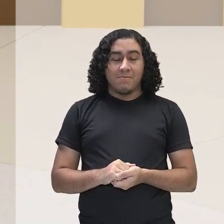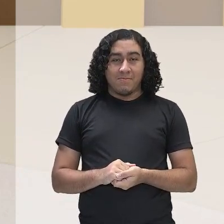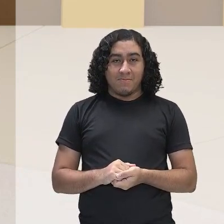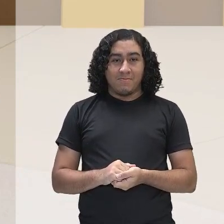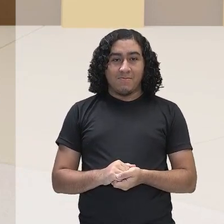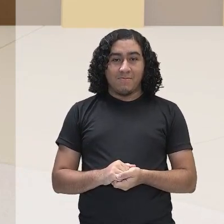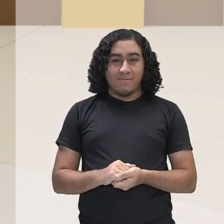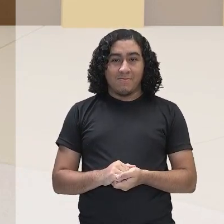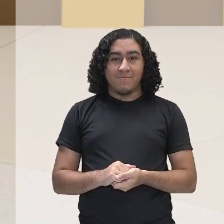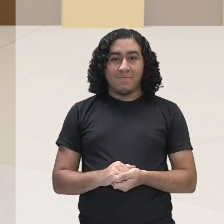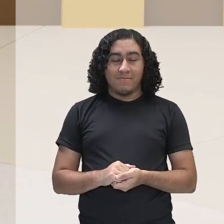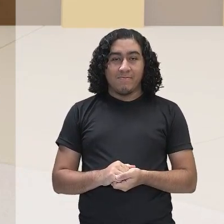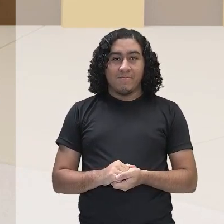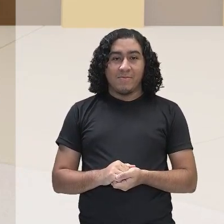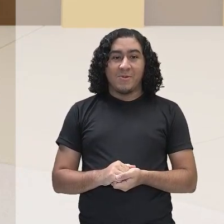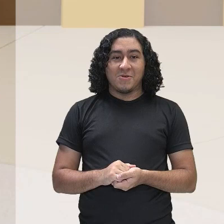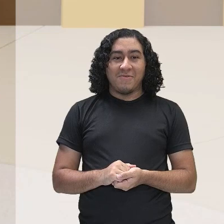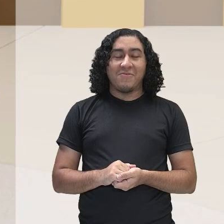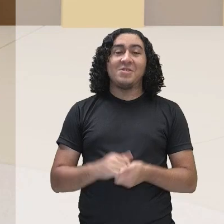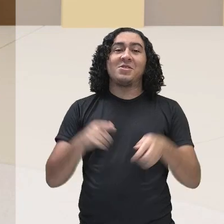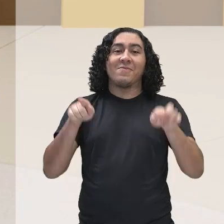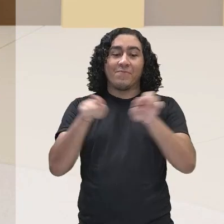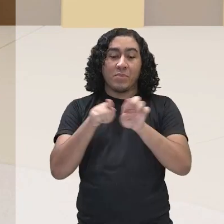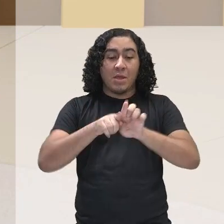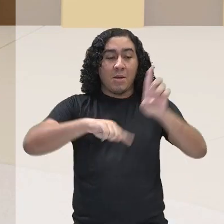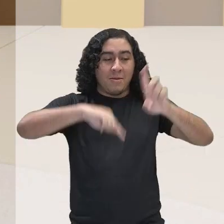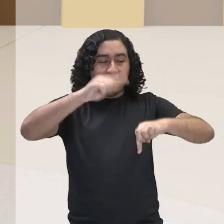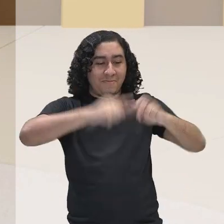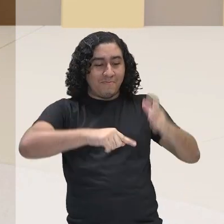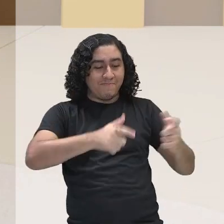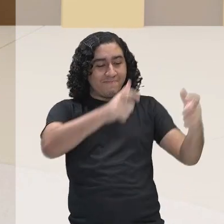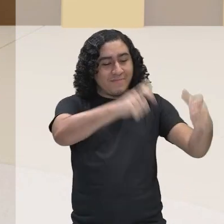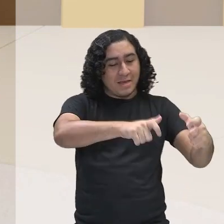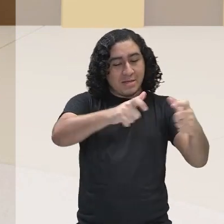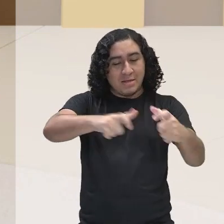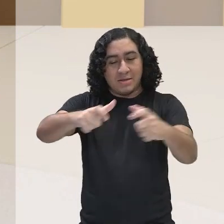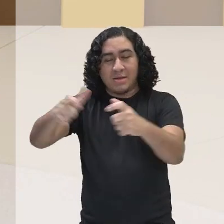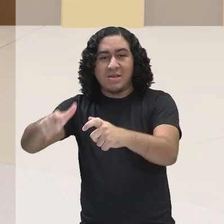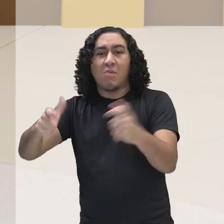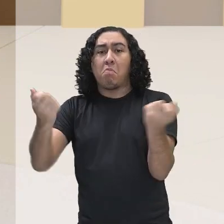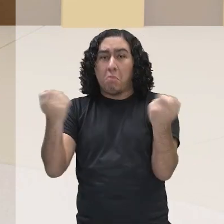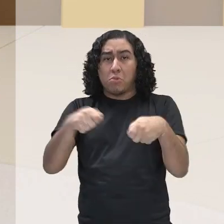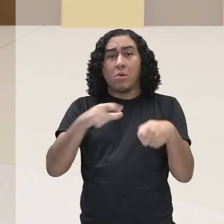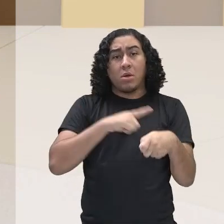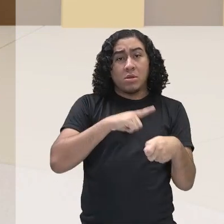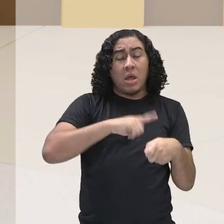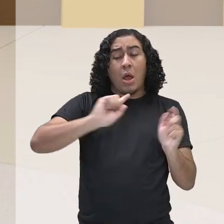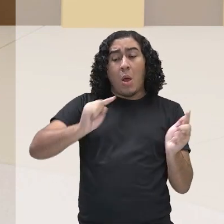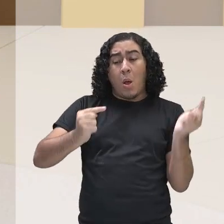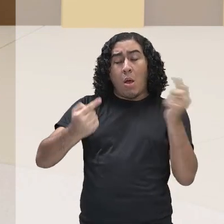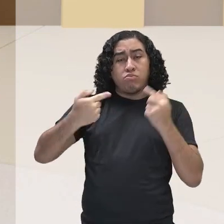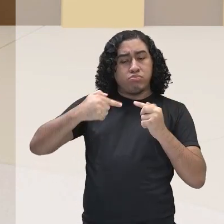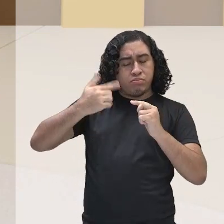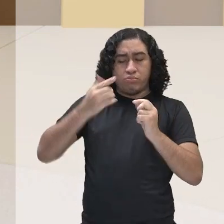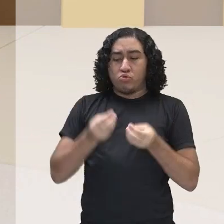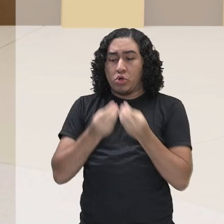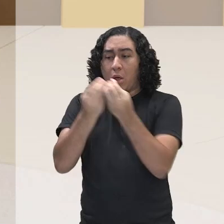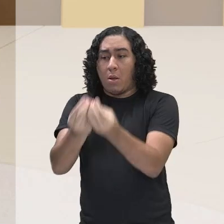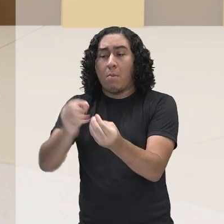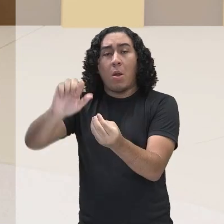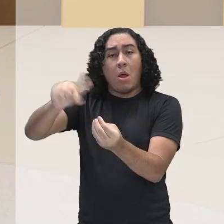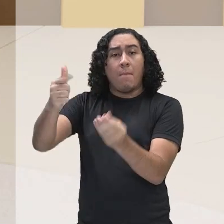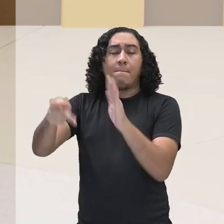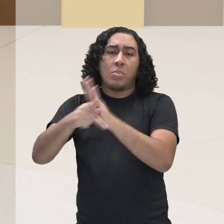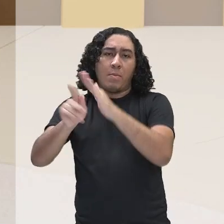o ramo, né, para o segmento, para aquela parte da comunidade que vai trabalhar ali com o metal. Enfim,